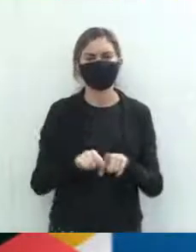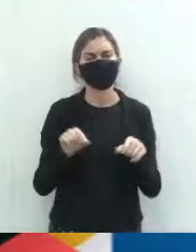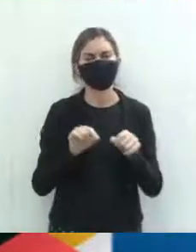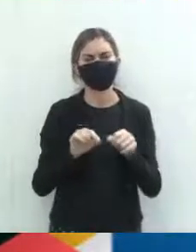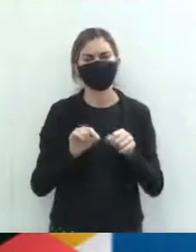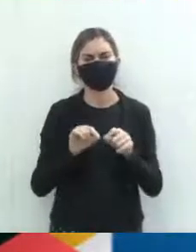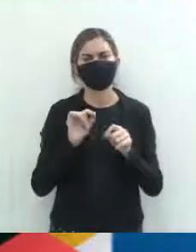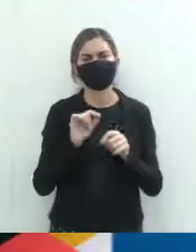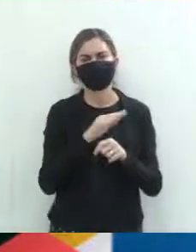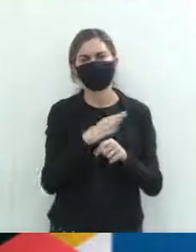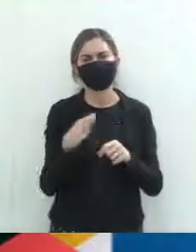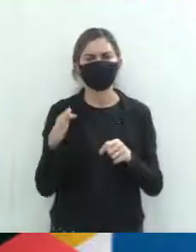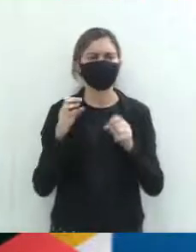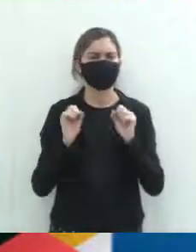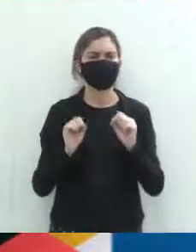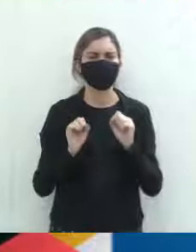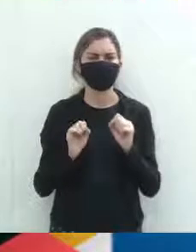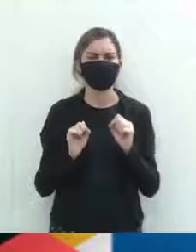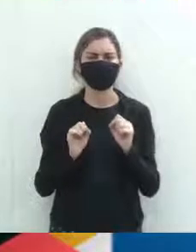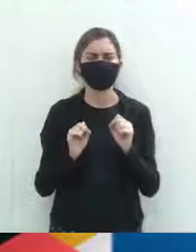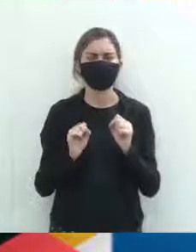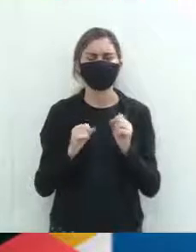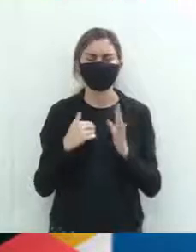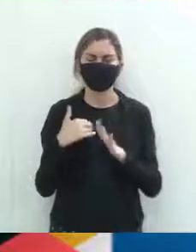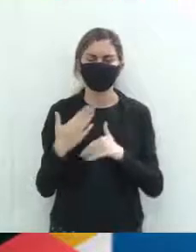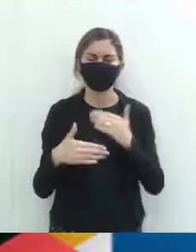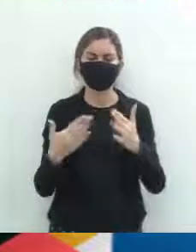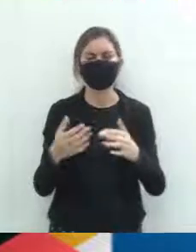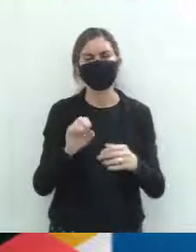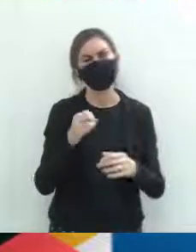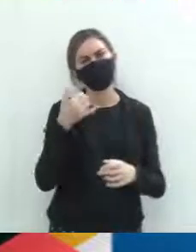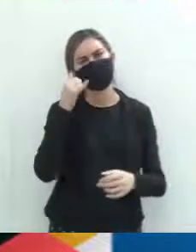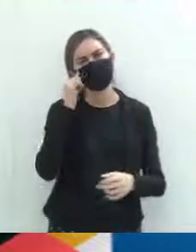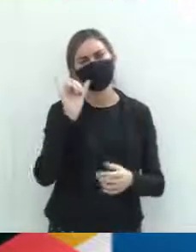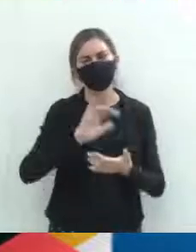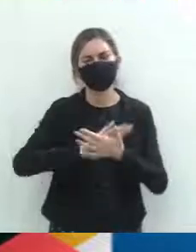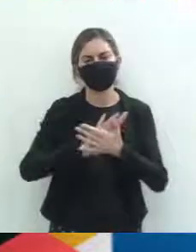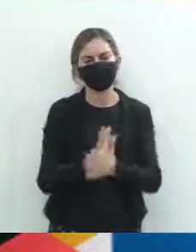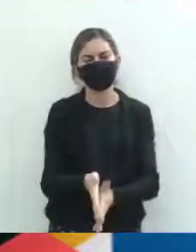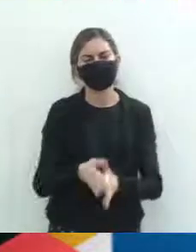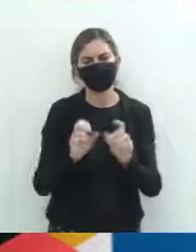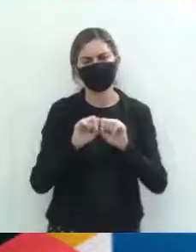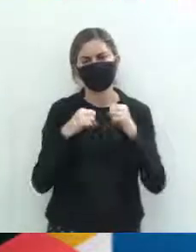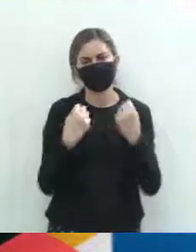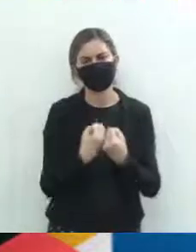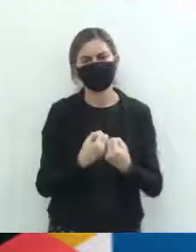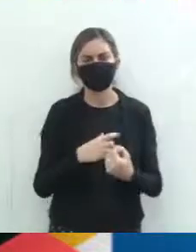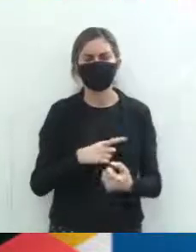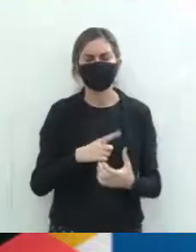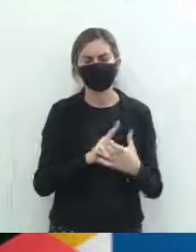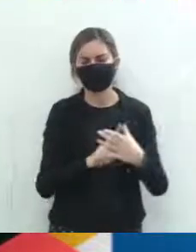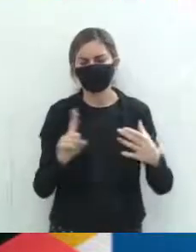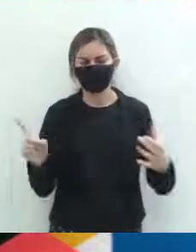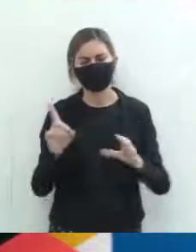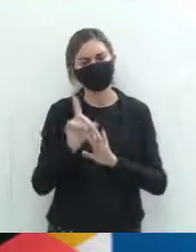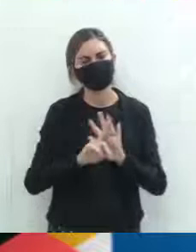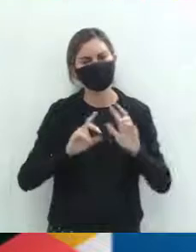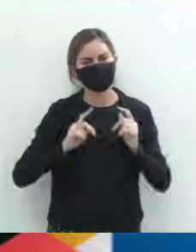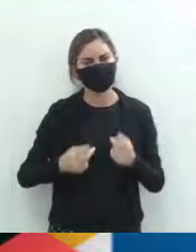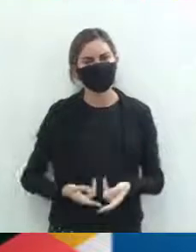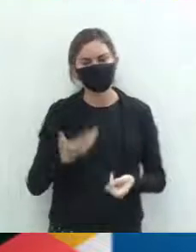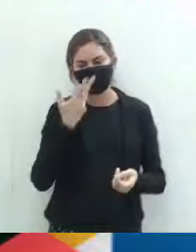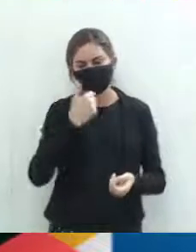com que você possa desenvolver ou evitar a exclusão social. Por exemplo, direitos humanos para